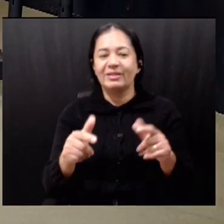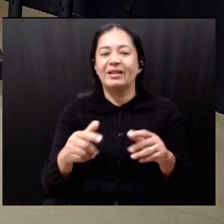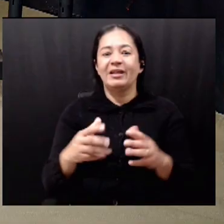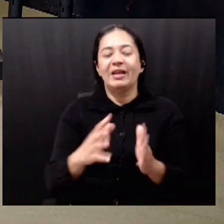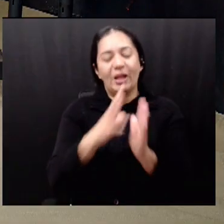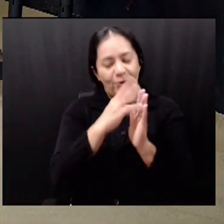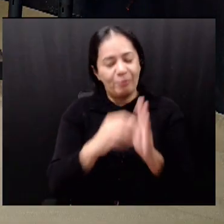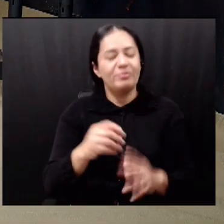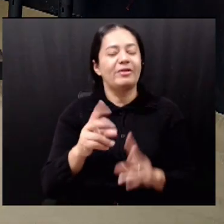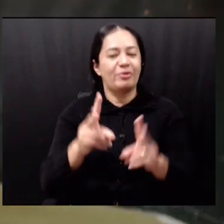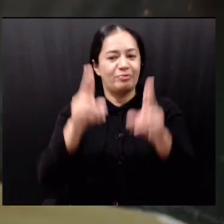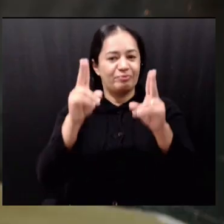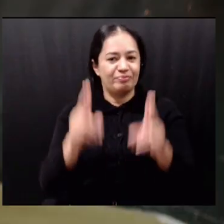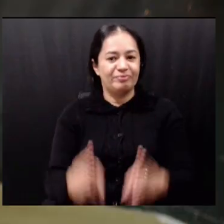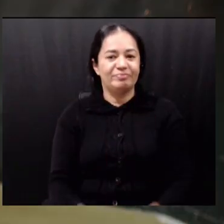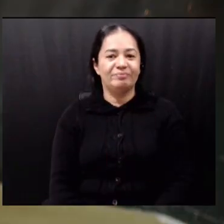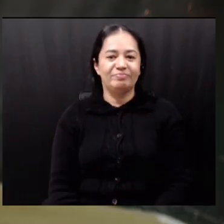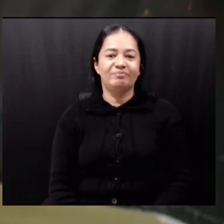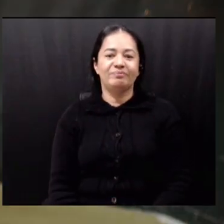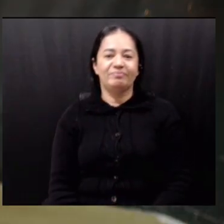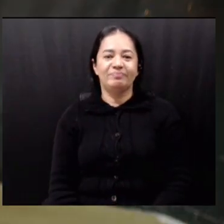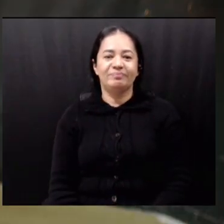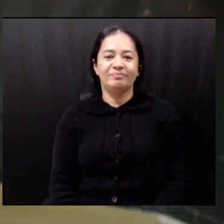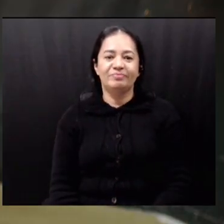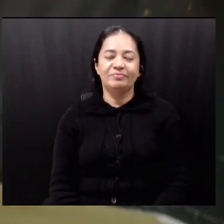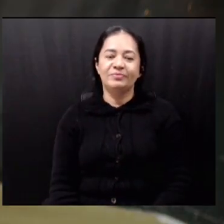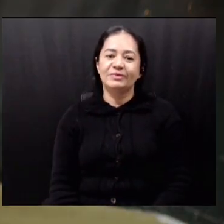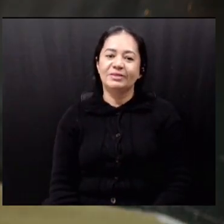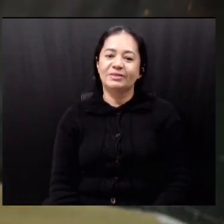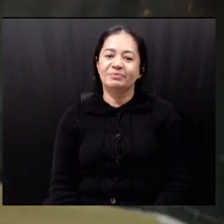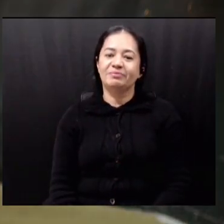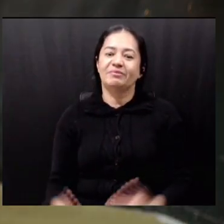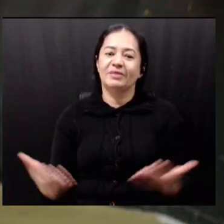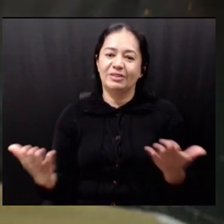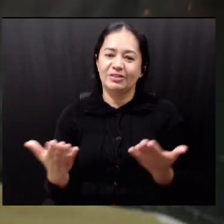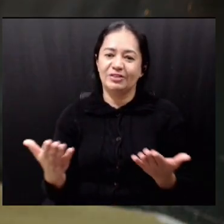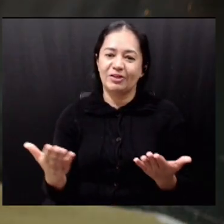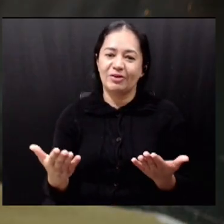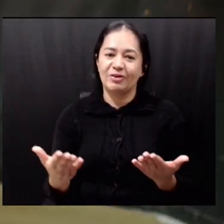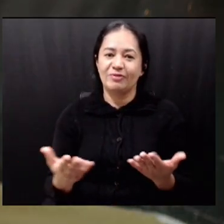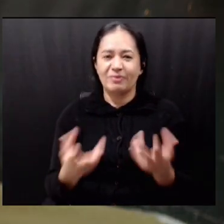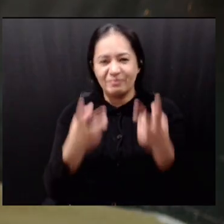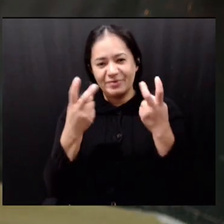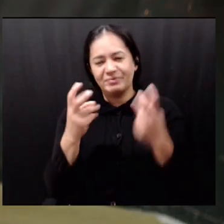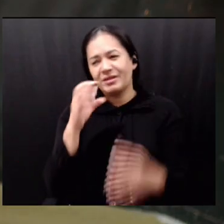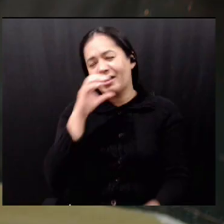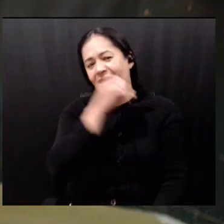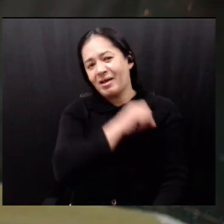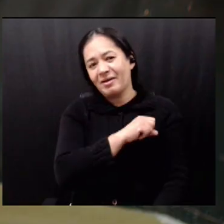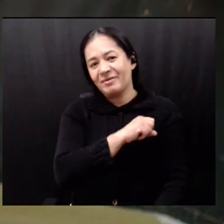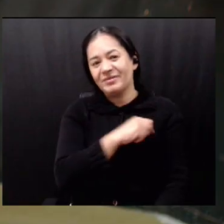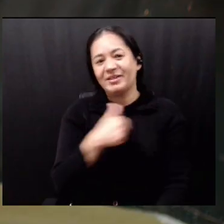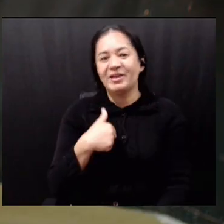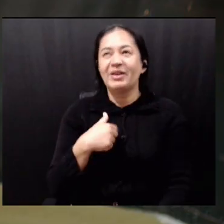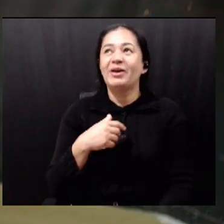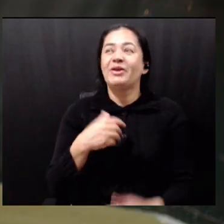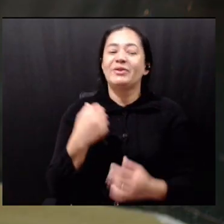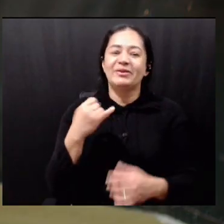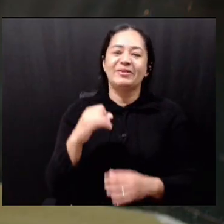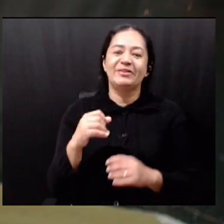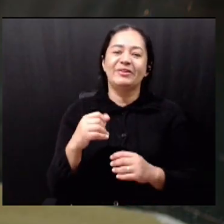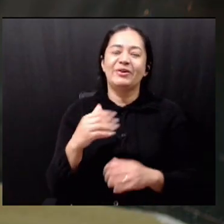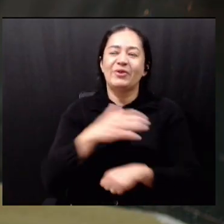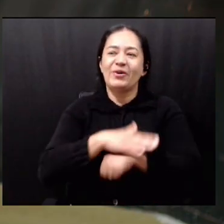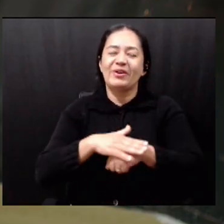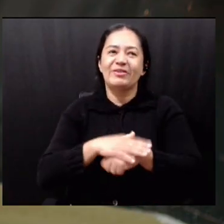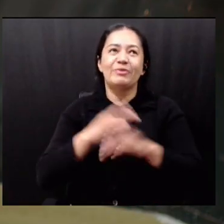Exato. combinados. Exatamente. Gente, 8h59, tá vendo só? Passou tão rápido. Eu, por mim, ficava conversando com vocês aqui e